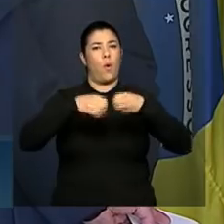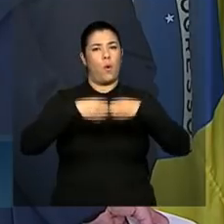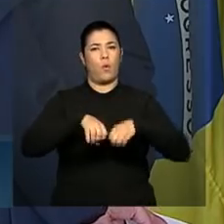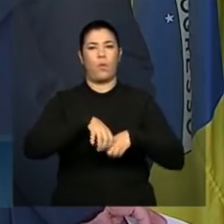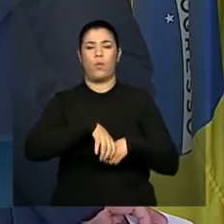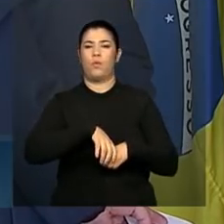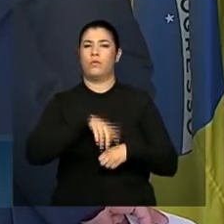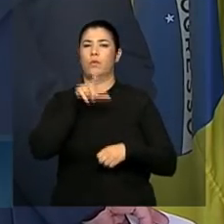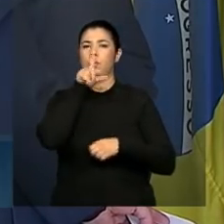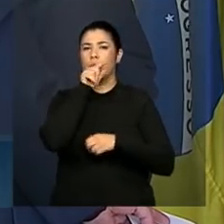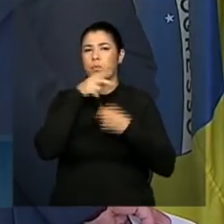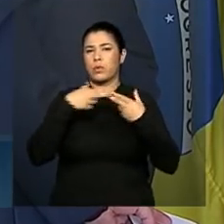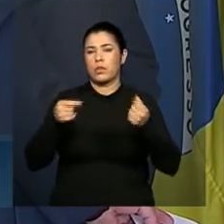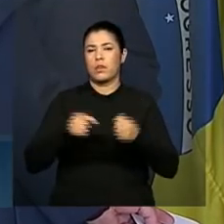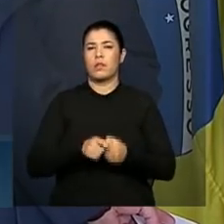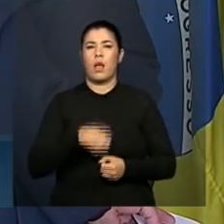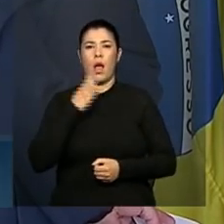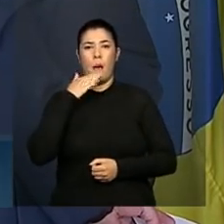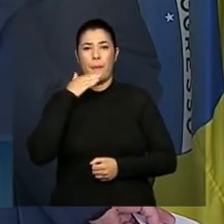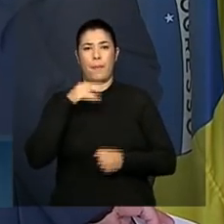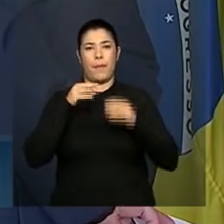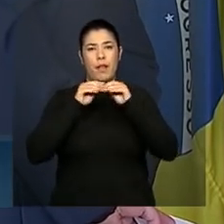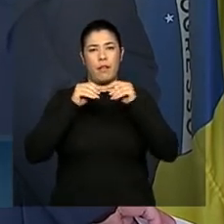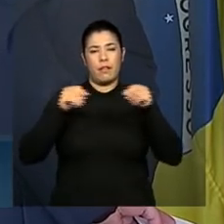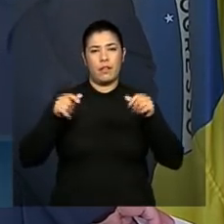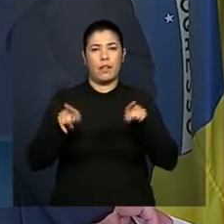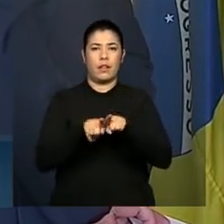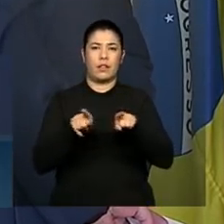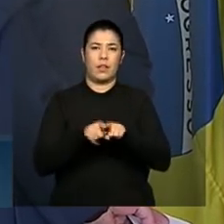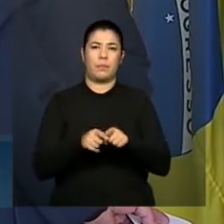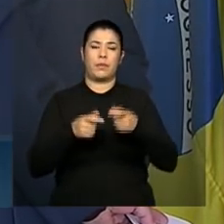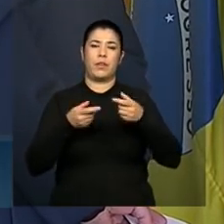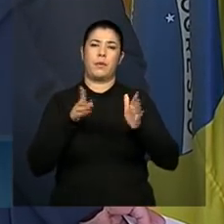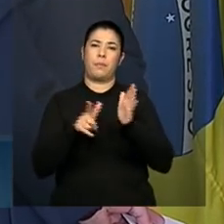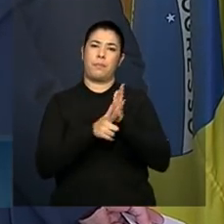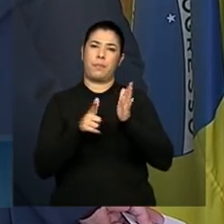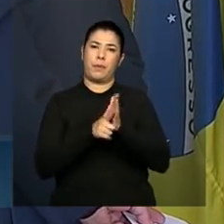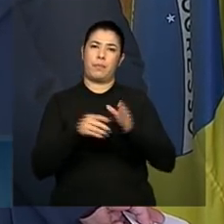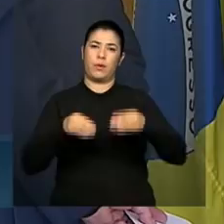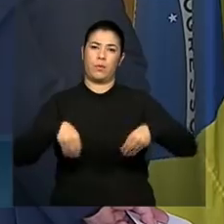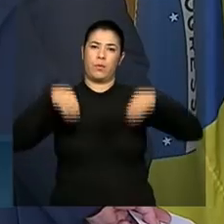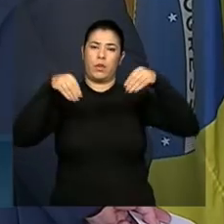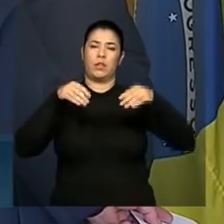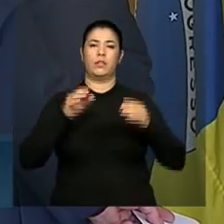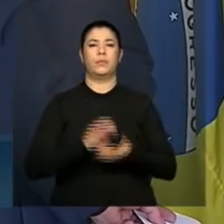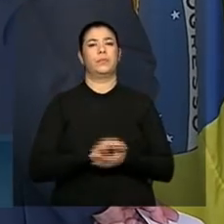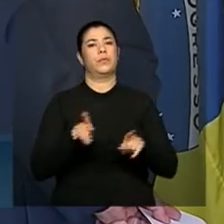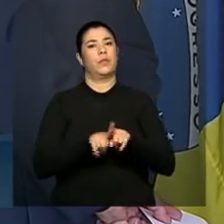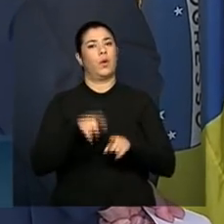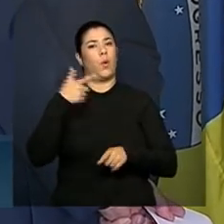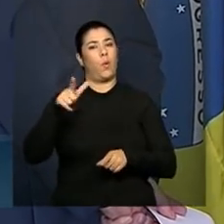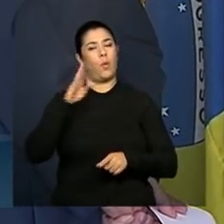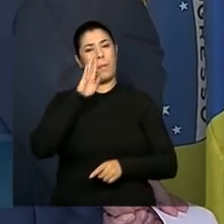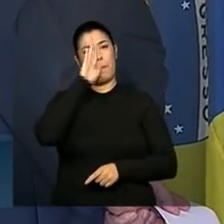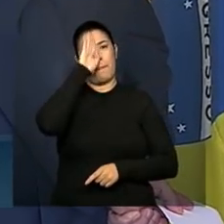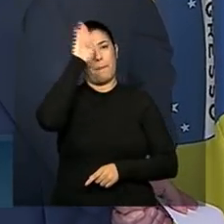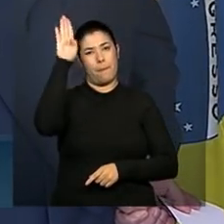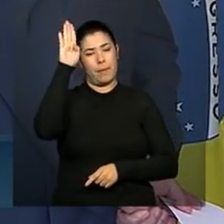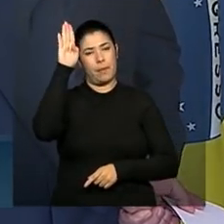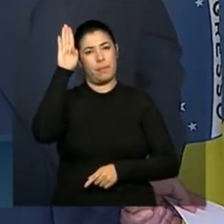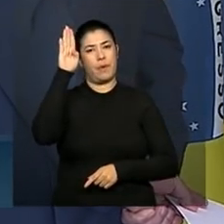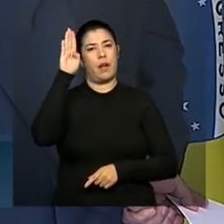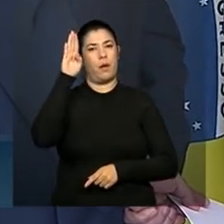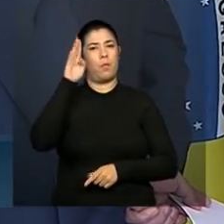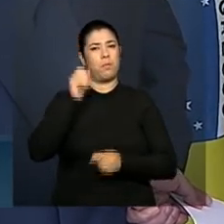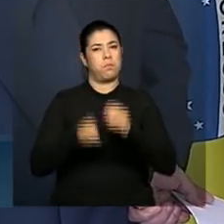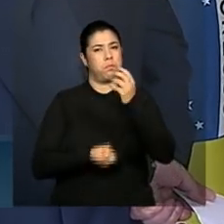aves, pimenta seca e sacos de papel. Já os principais produtos que o Brasil compra